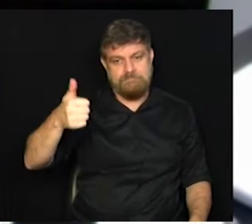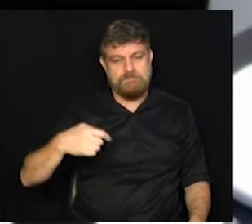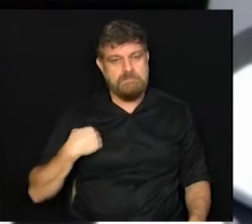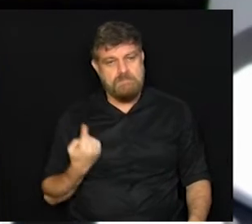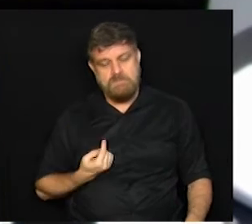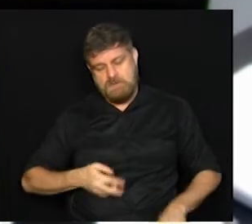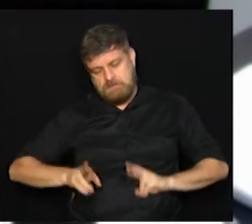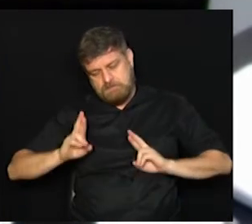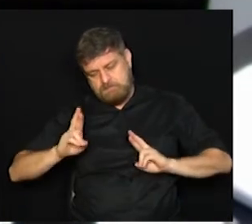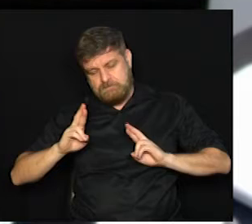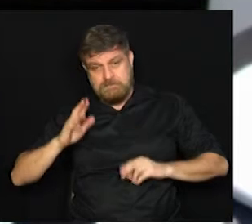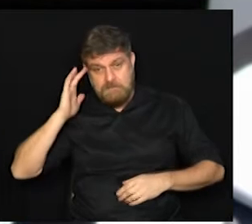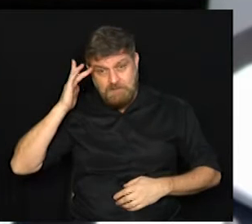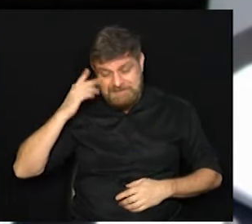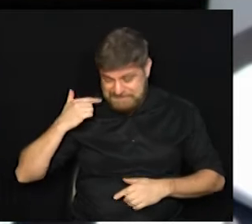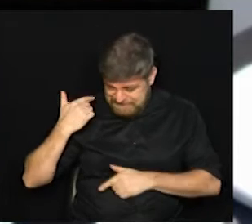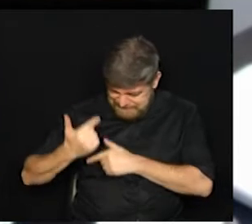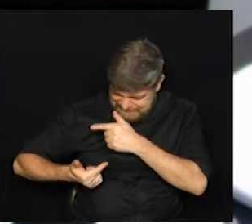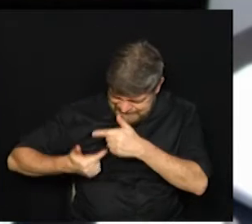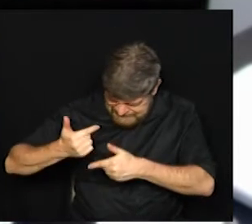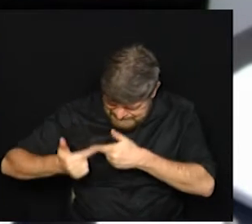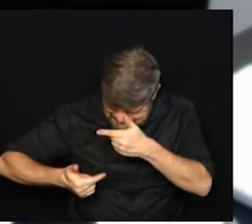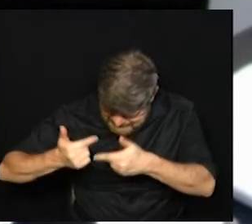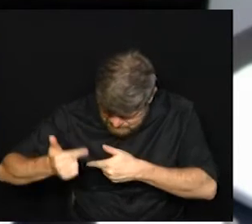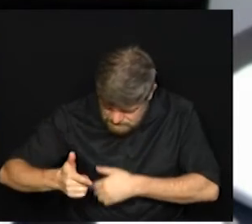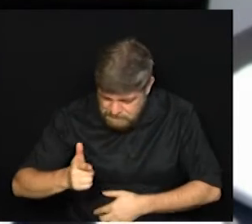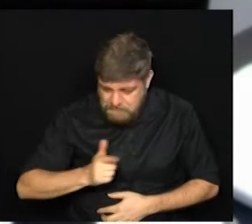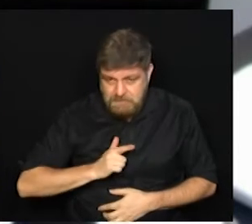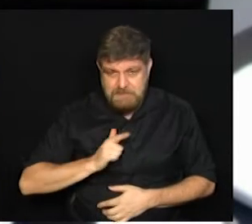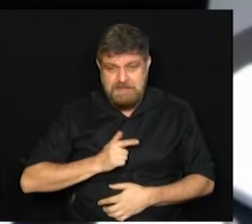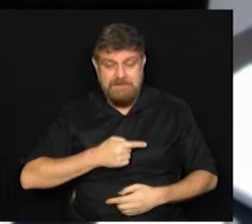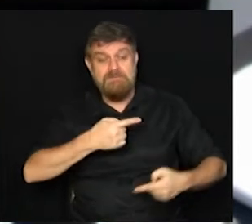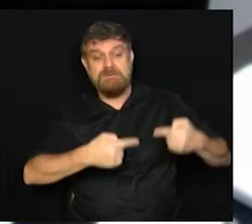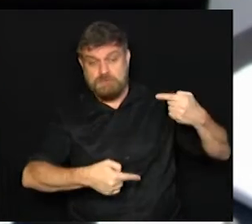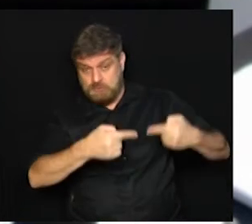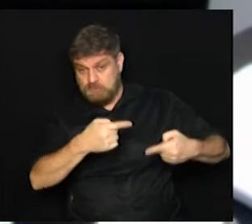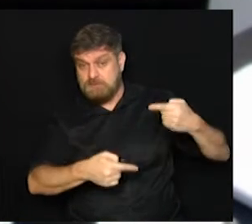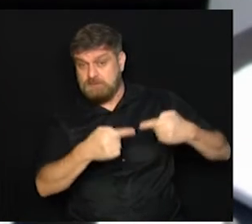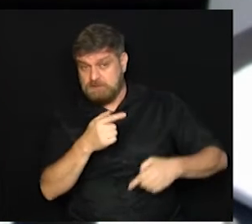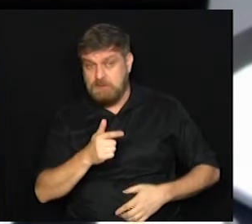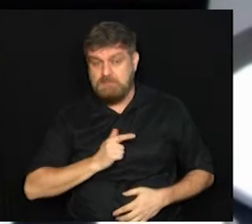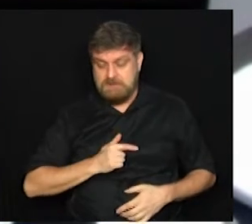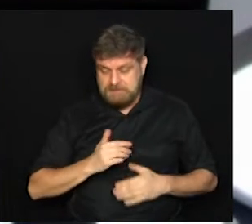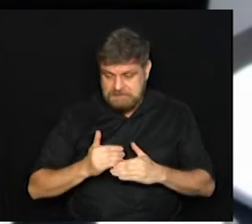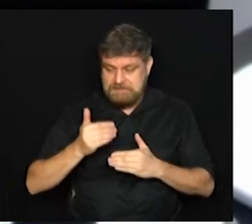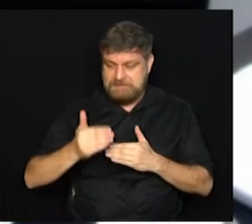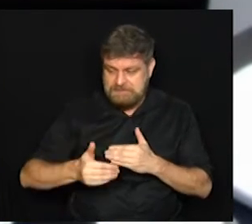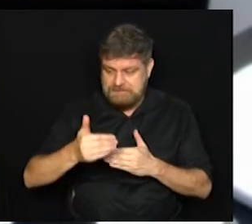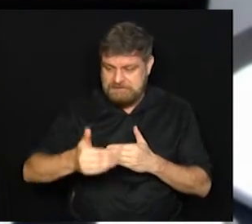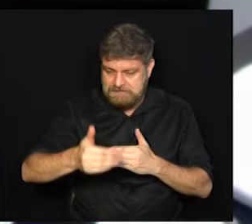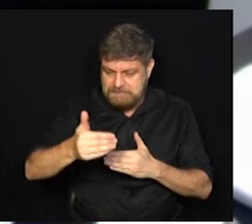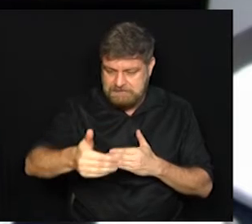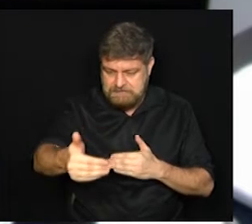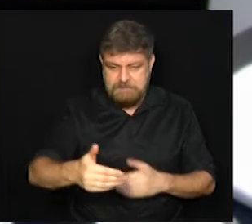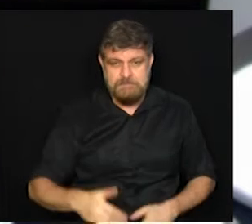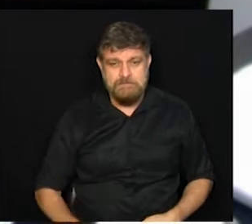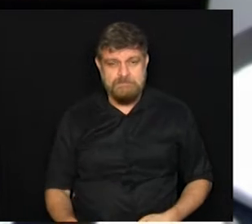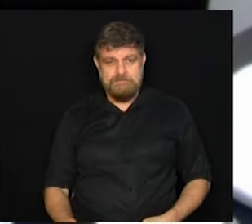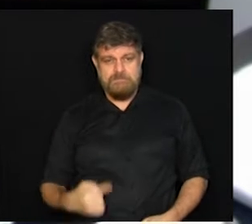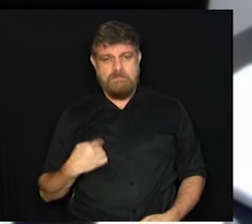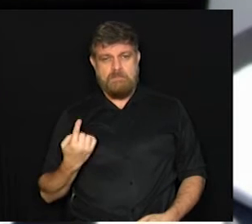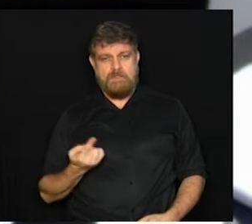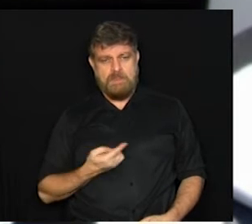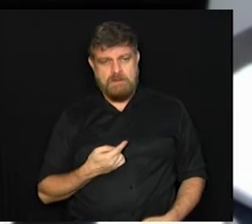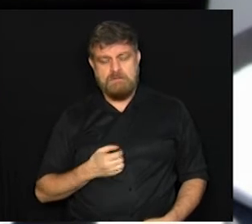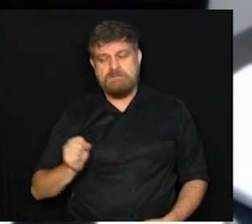vamos ter muito trabalho em conjunto aí para levar isso para discussão também, né? Caso avance aqui tecnicamente, mas nós estamos